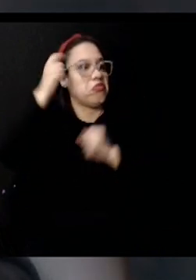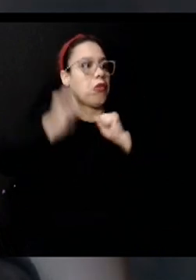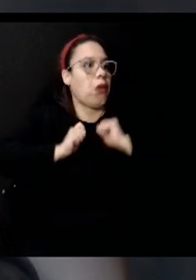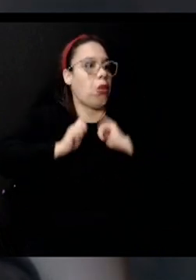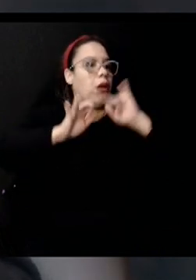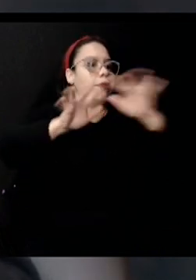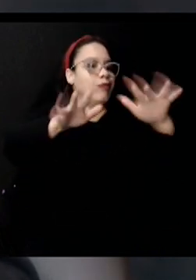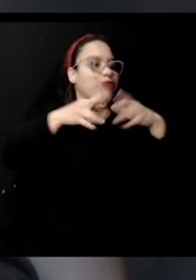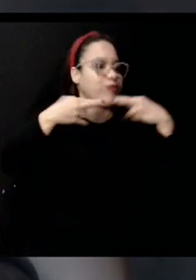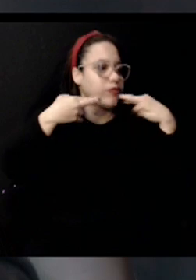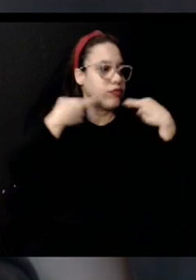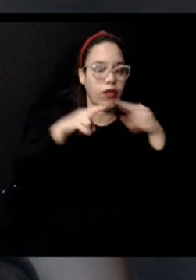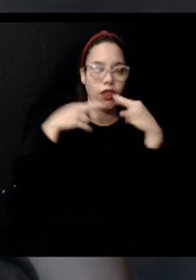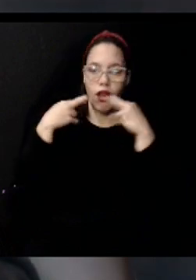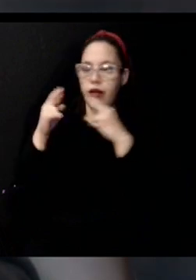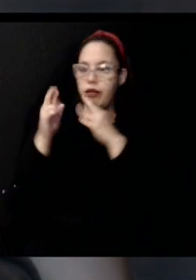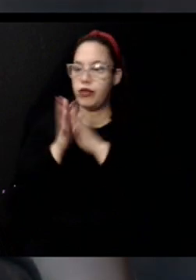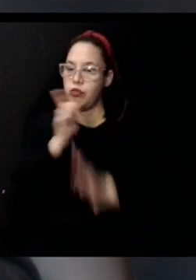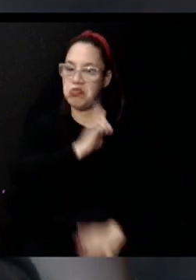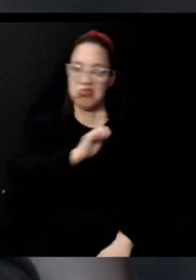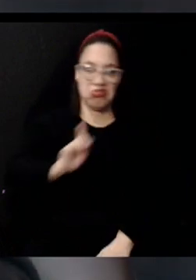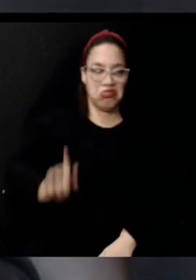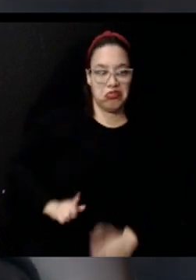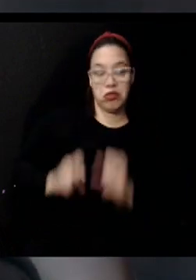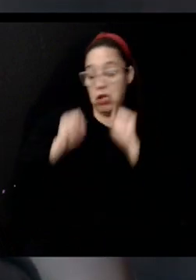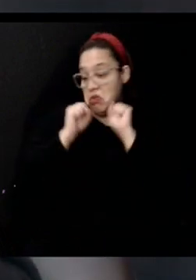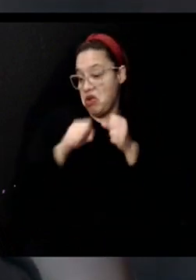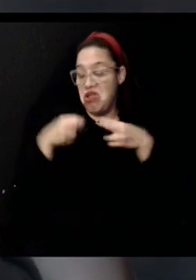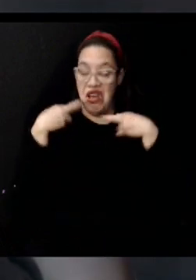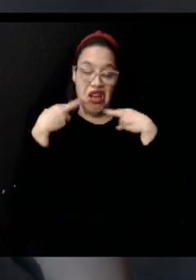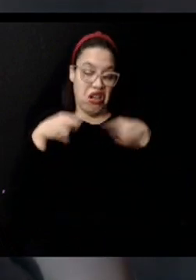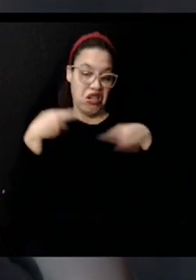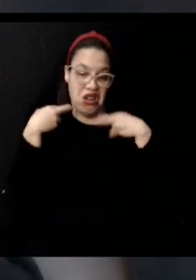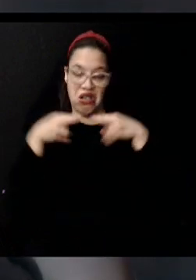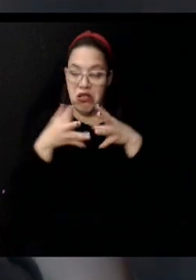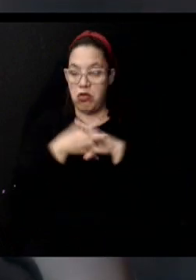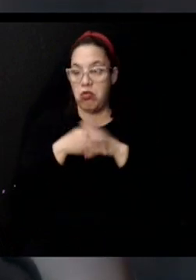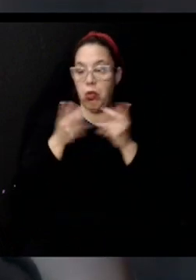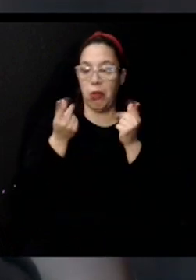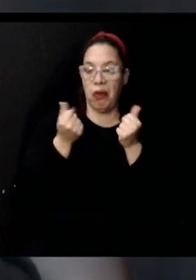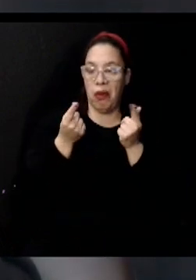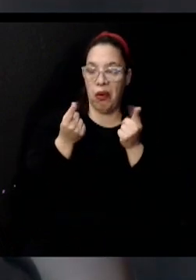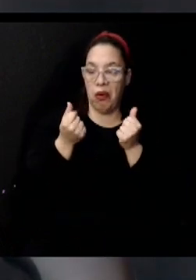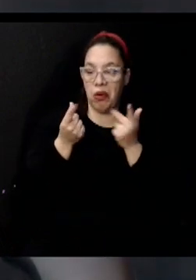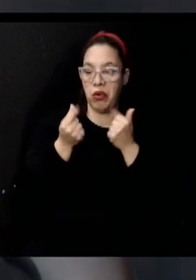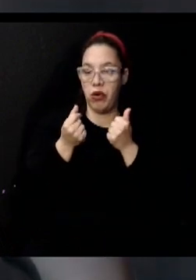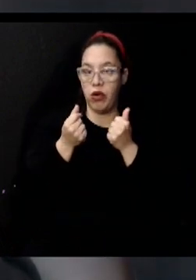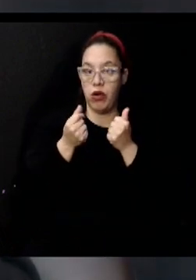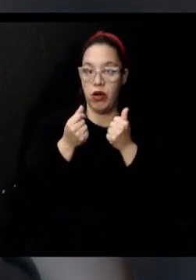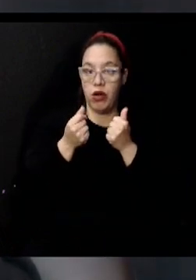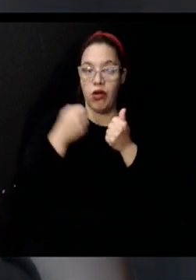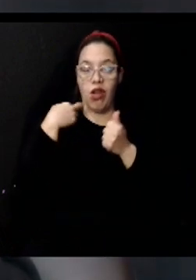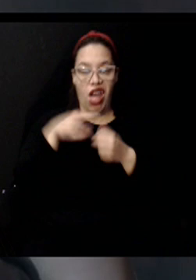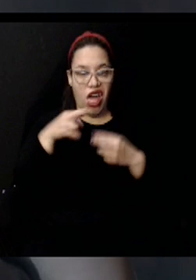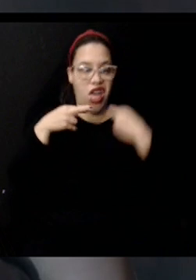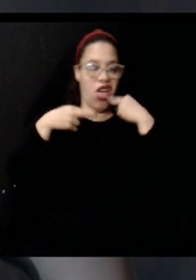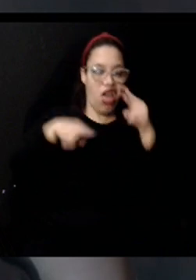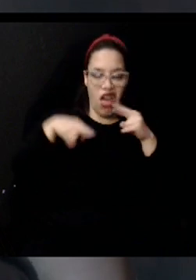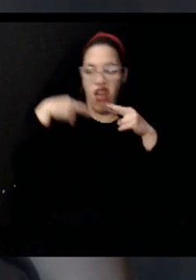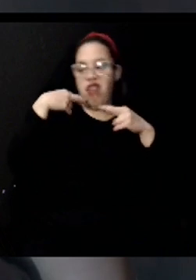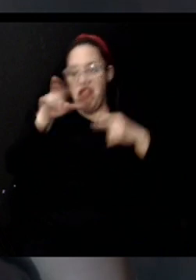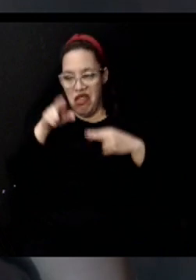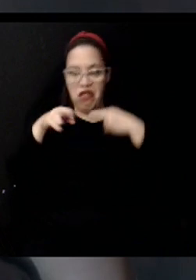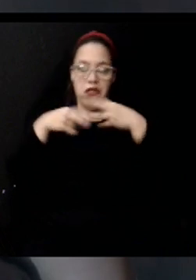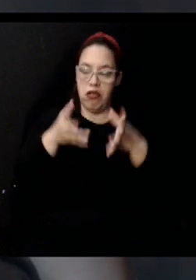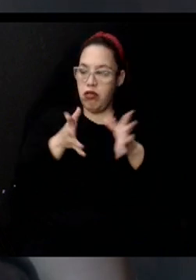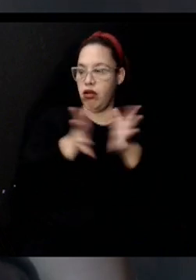reclamar sobre o governo, ela pode reclamar sobre os preços, ela vai reclamando, entendeu? Porque isso te dá para